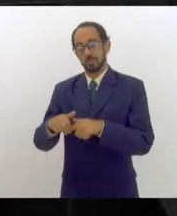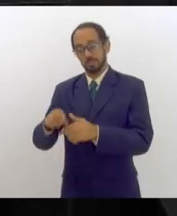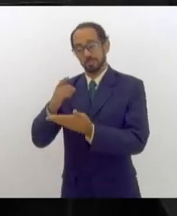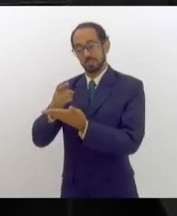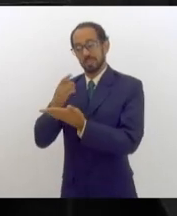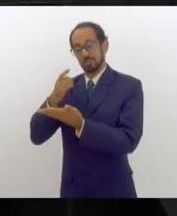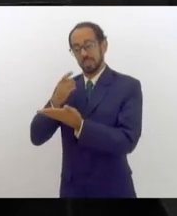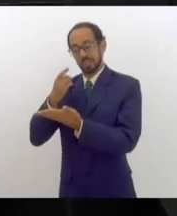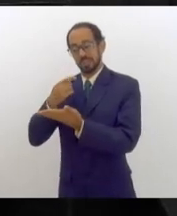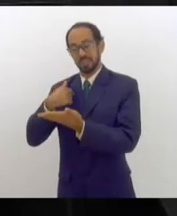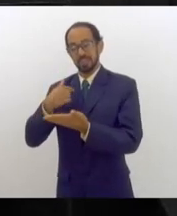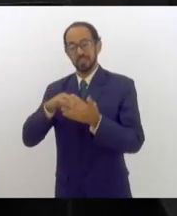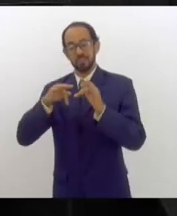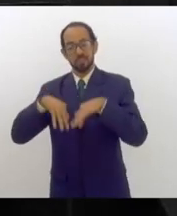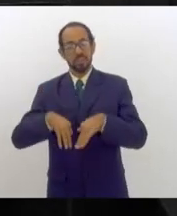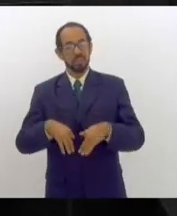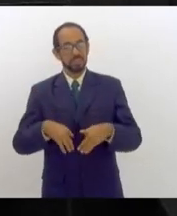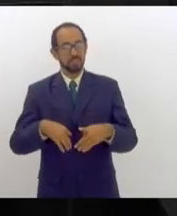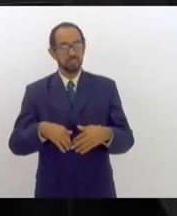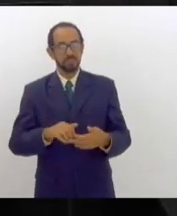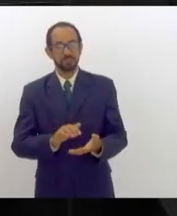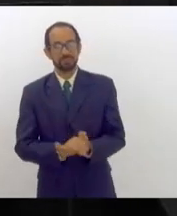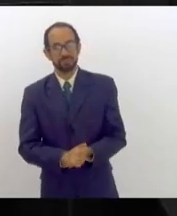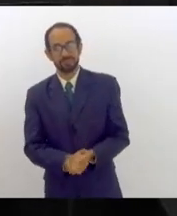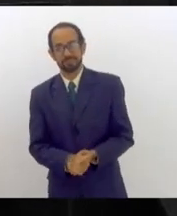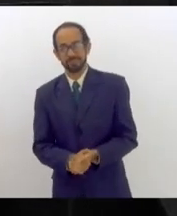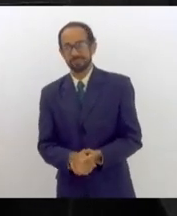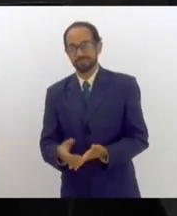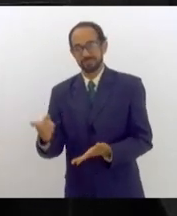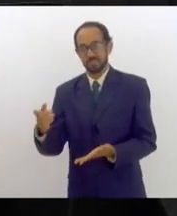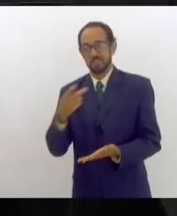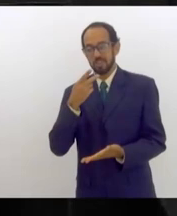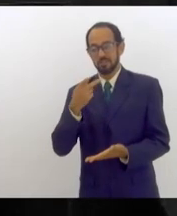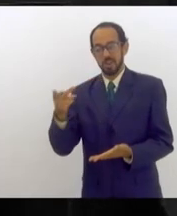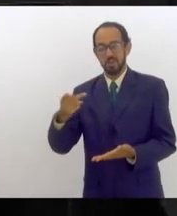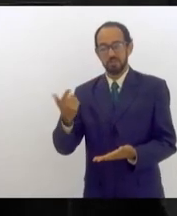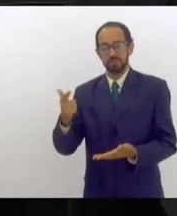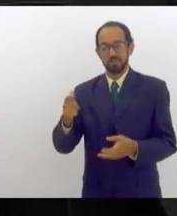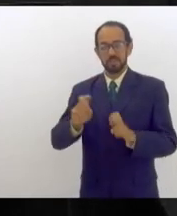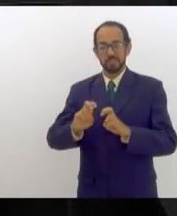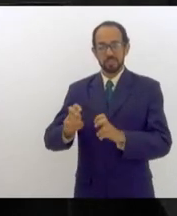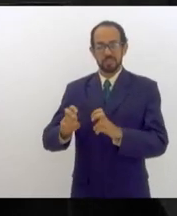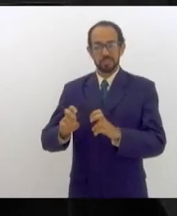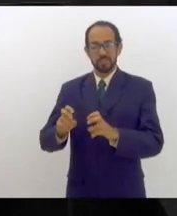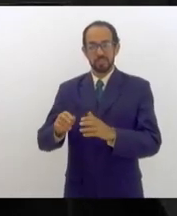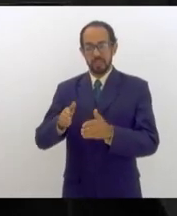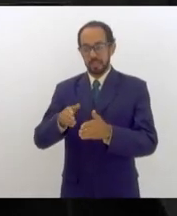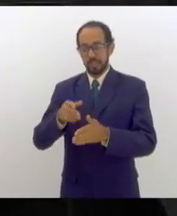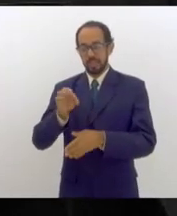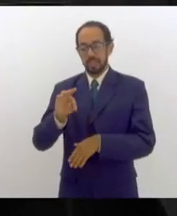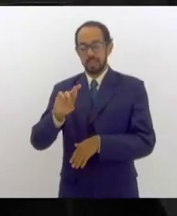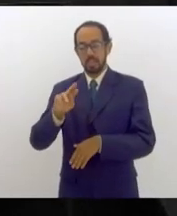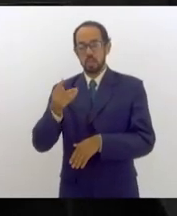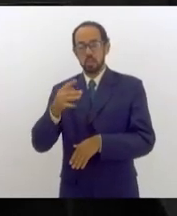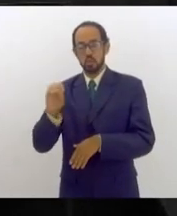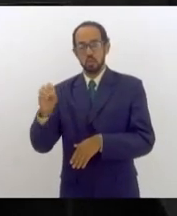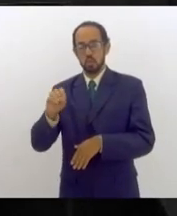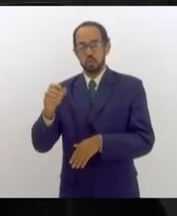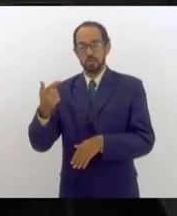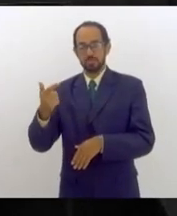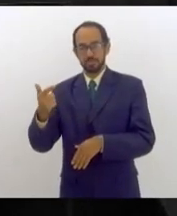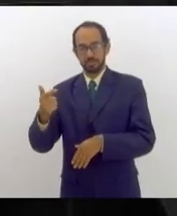fechar hoje também a concepção de uma frente para acompanhar